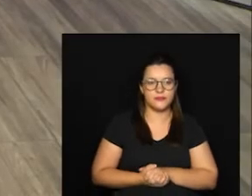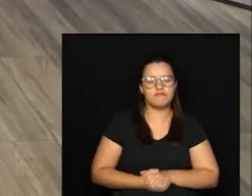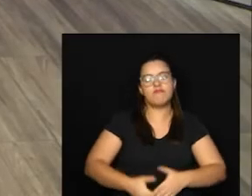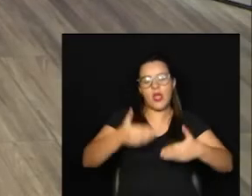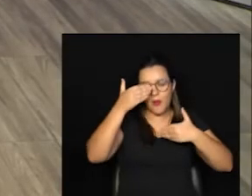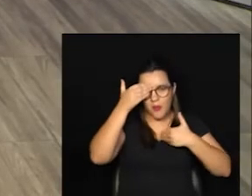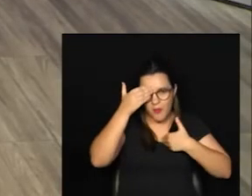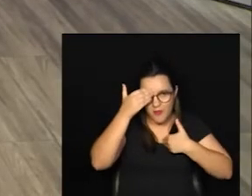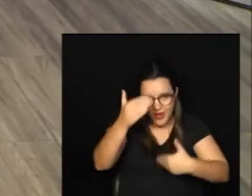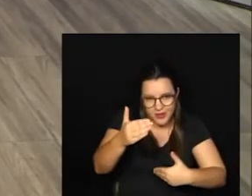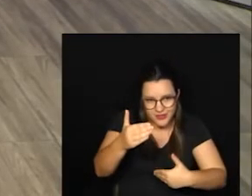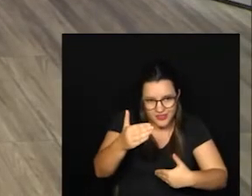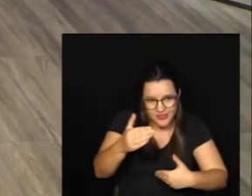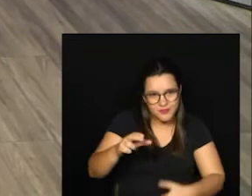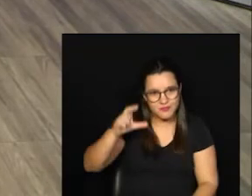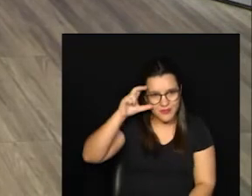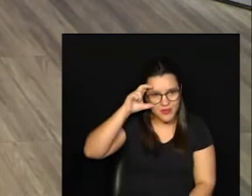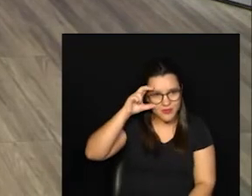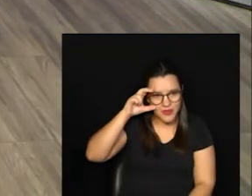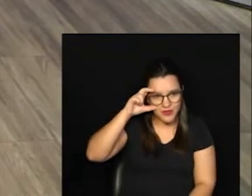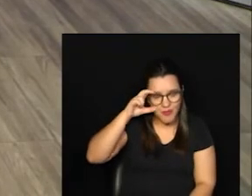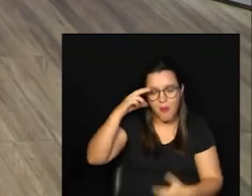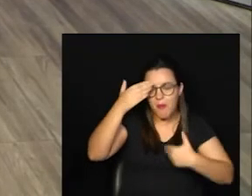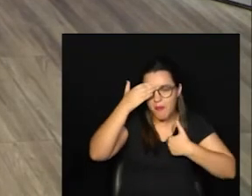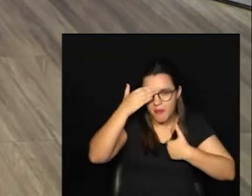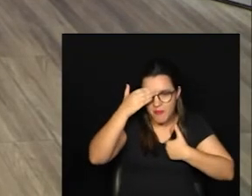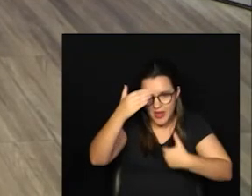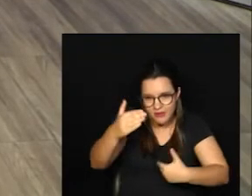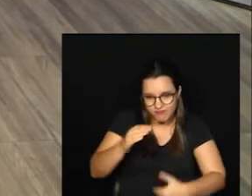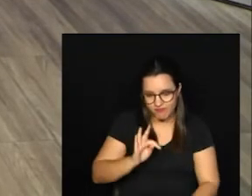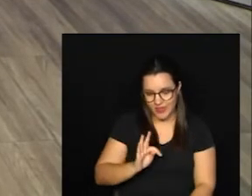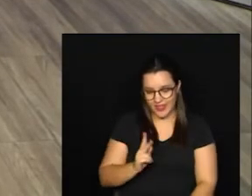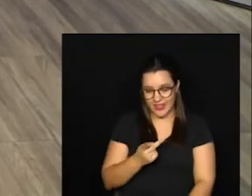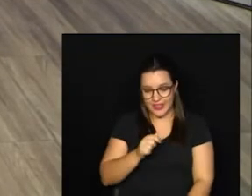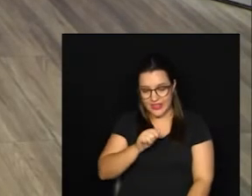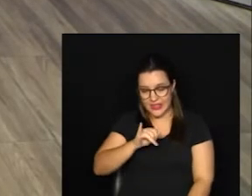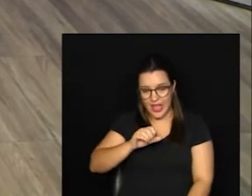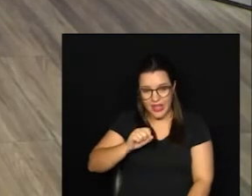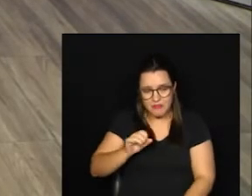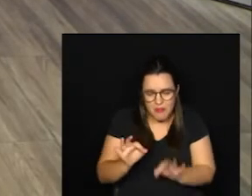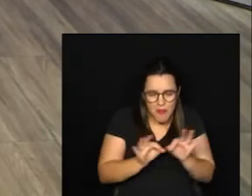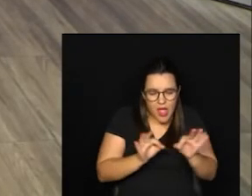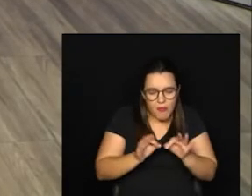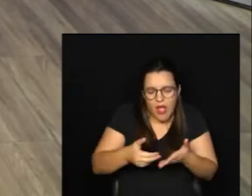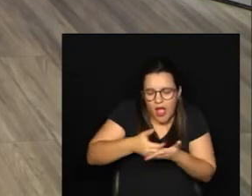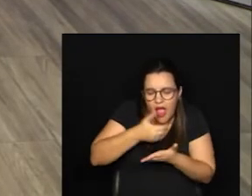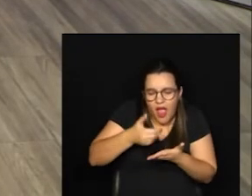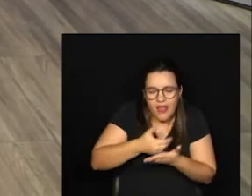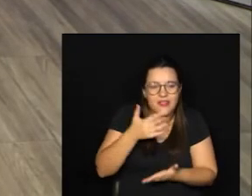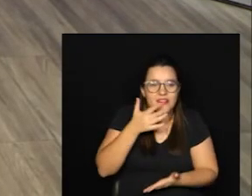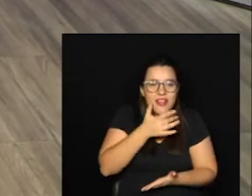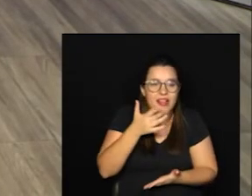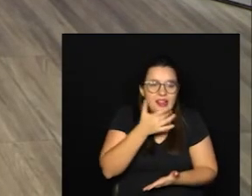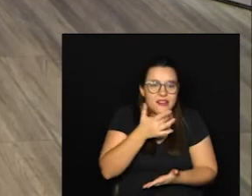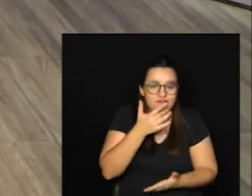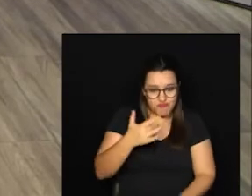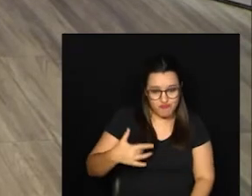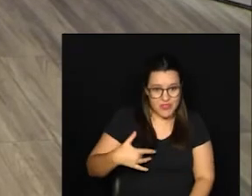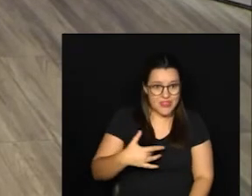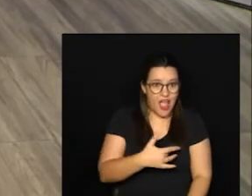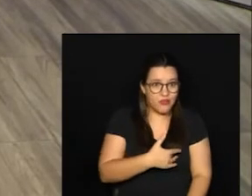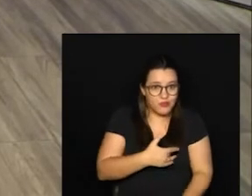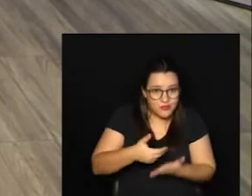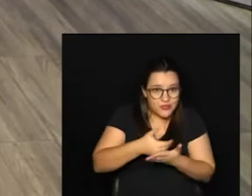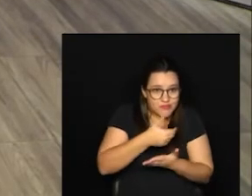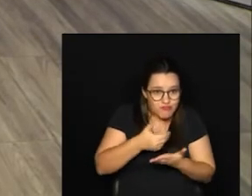Muito obrigado, Michel Amorim, também a Thaís Pique aí pelo cuscuz marroquino aqui no Saúde na Colher. Mais uma